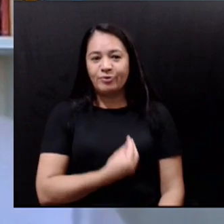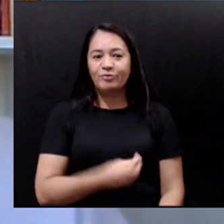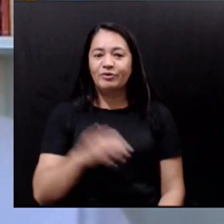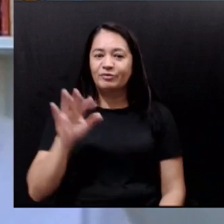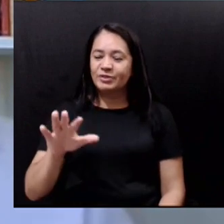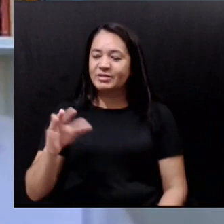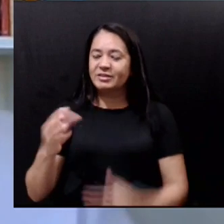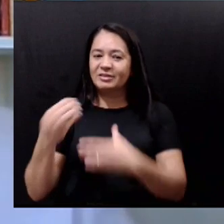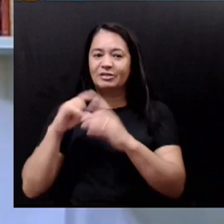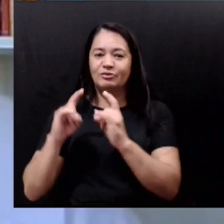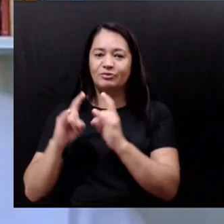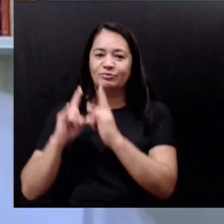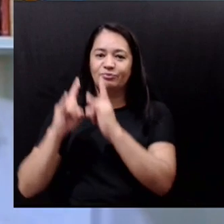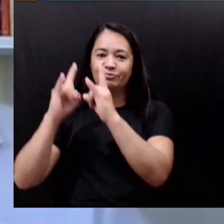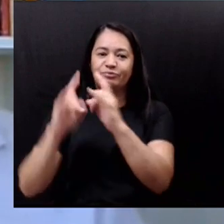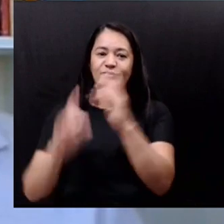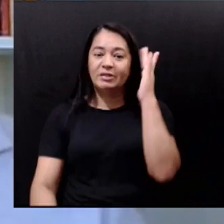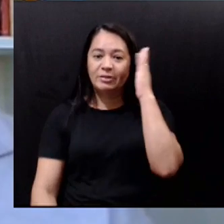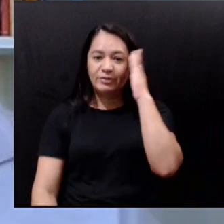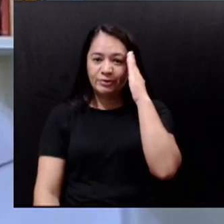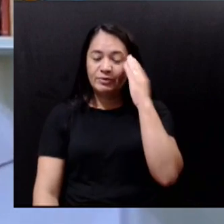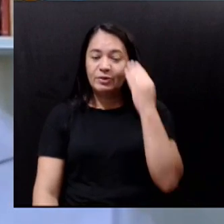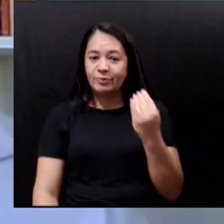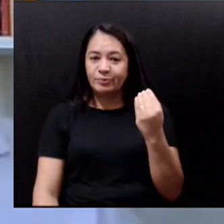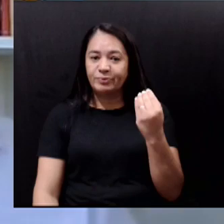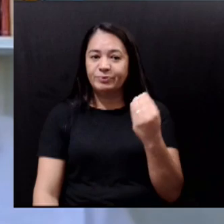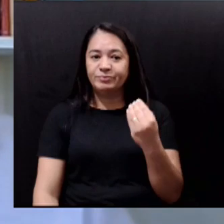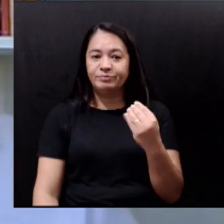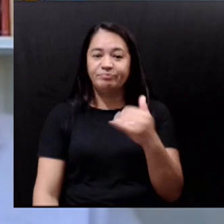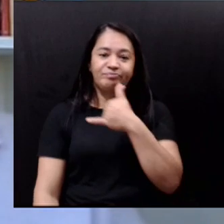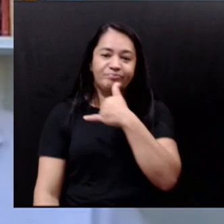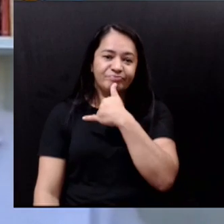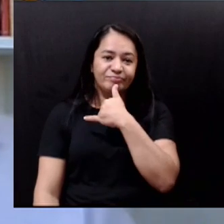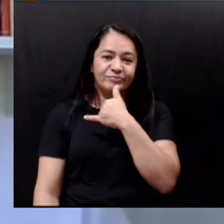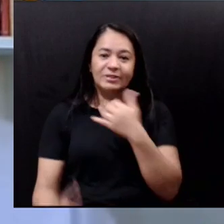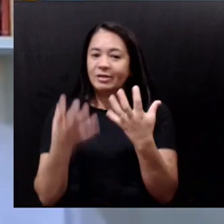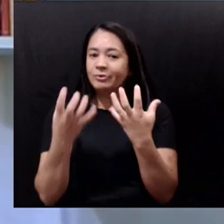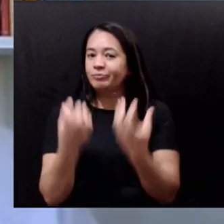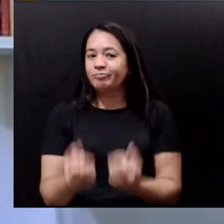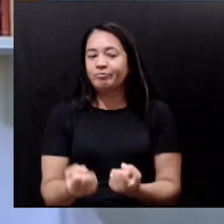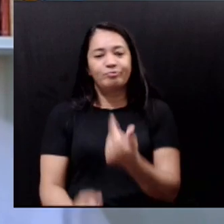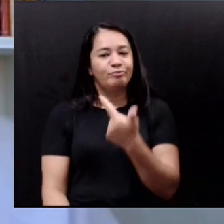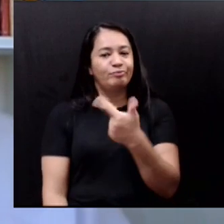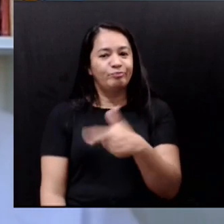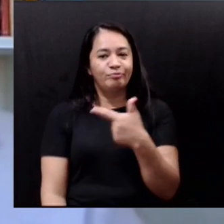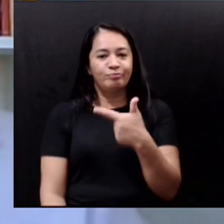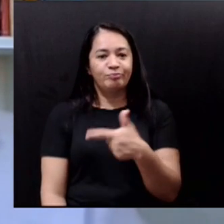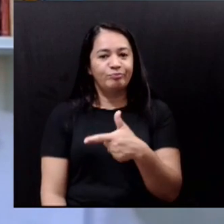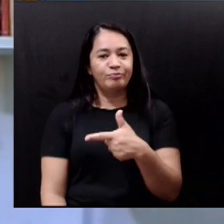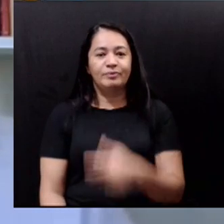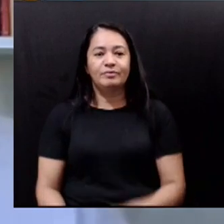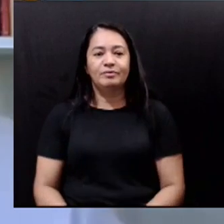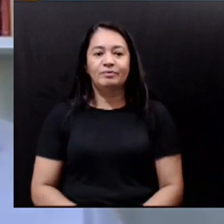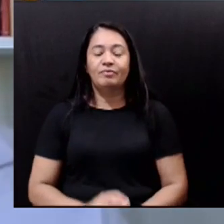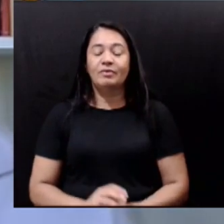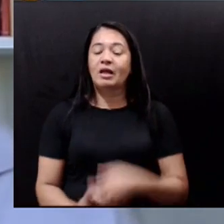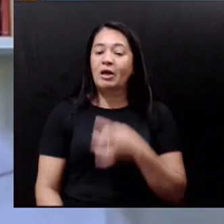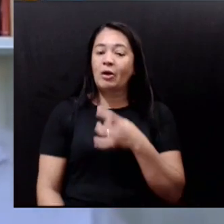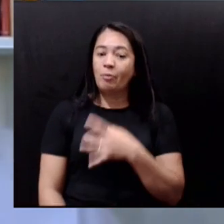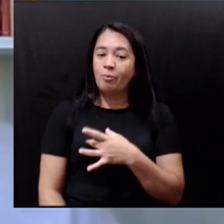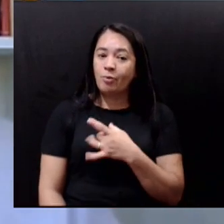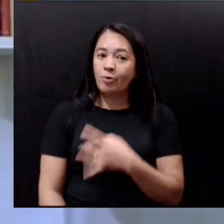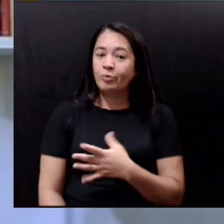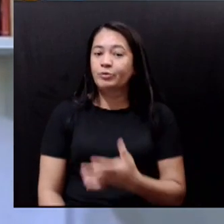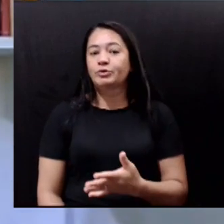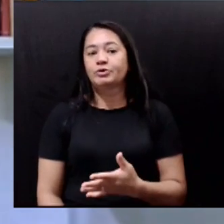e eu sei como é que é. Infelizmente, não tem esse acolhimento realmente. É um pouco de medo, talvez seja um